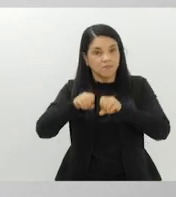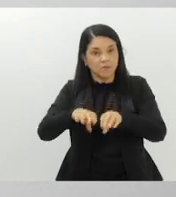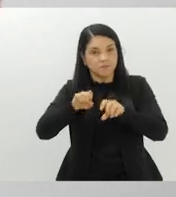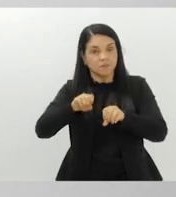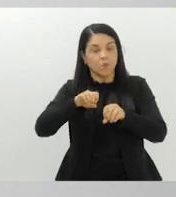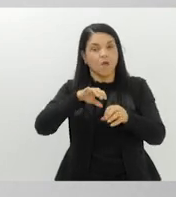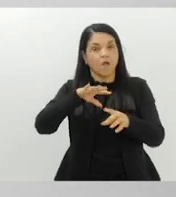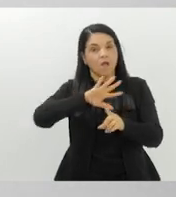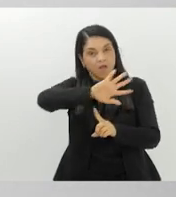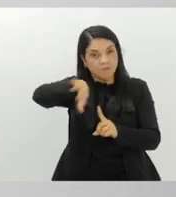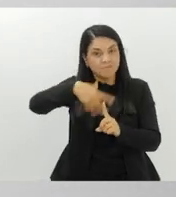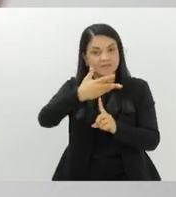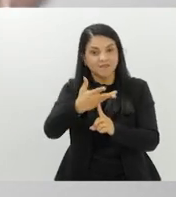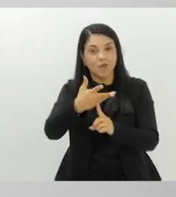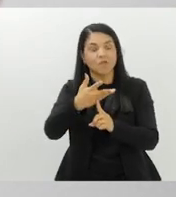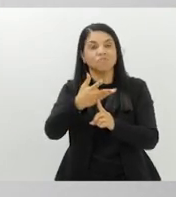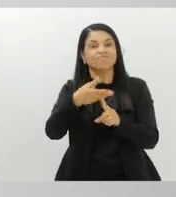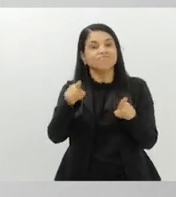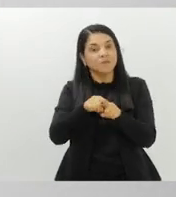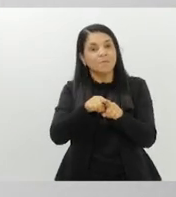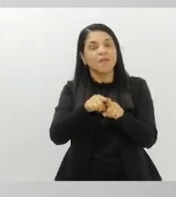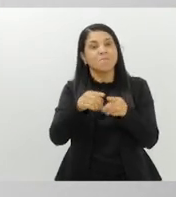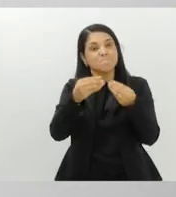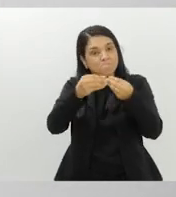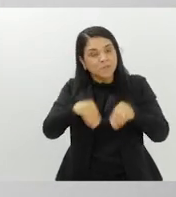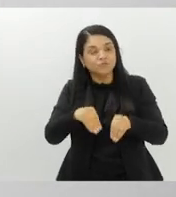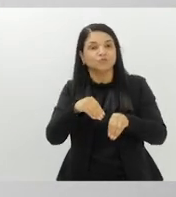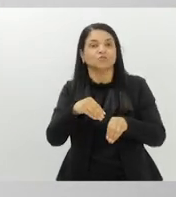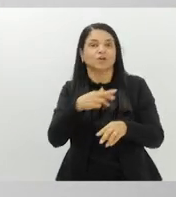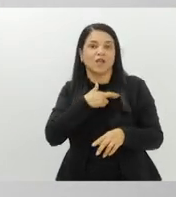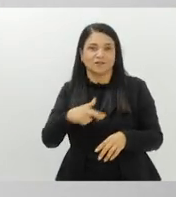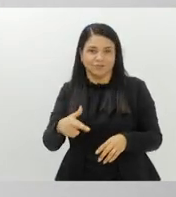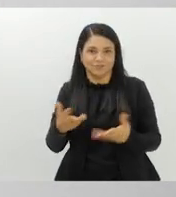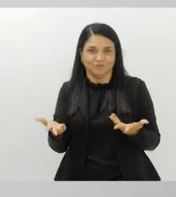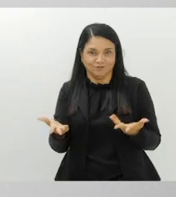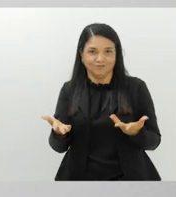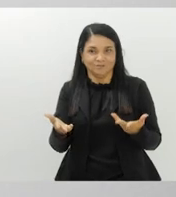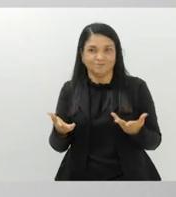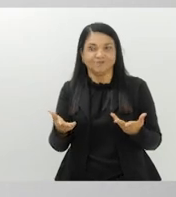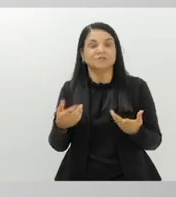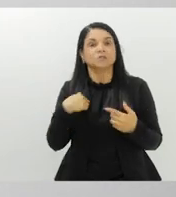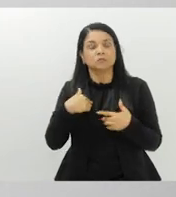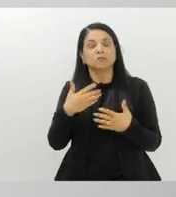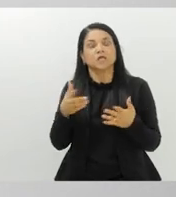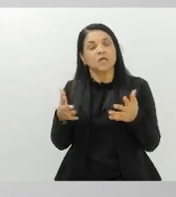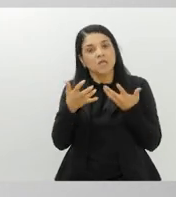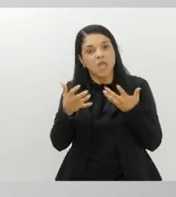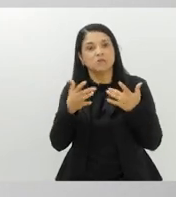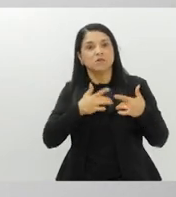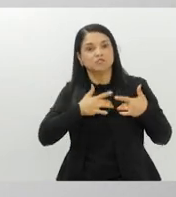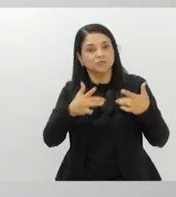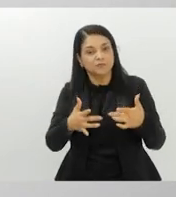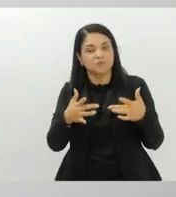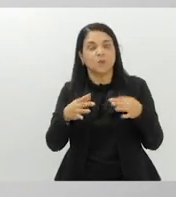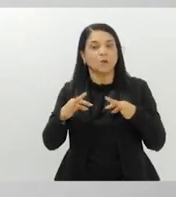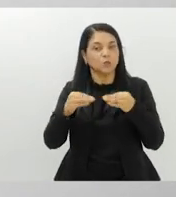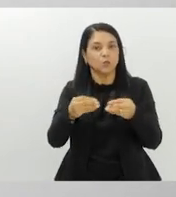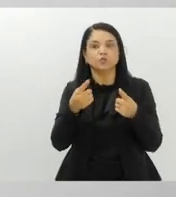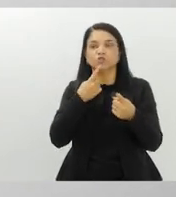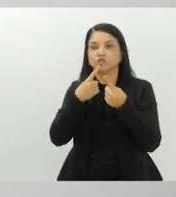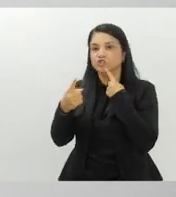um tema tão afeto à religião de vocês, eu queria colocar à disposição o Estado para isso, tá? Queria abrir esse